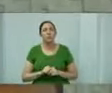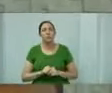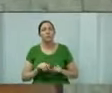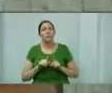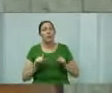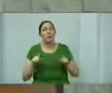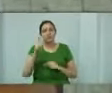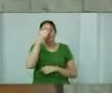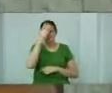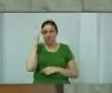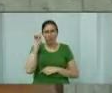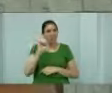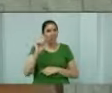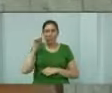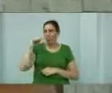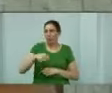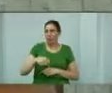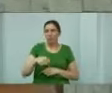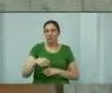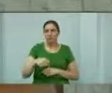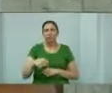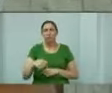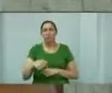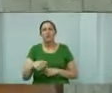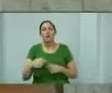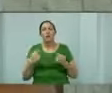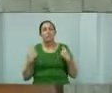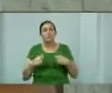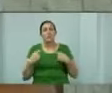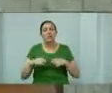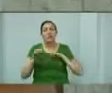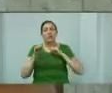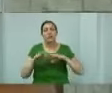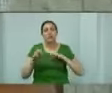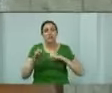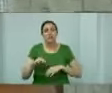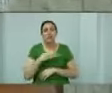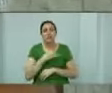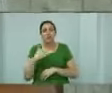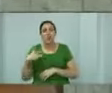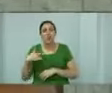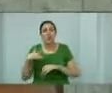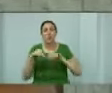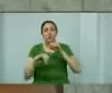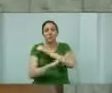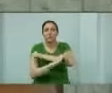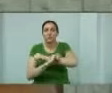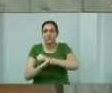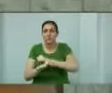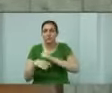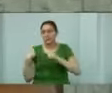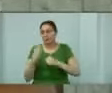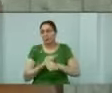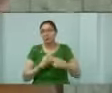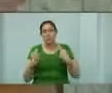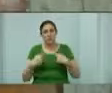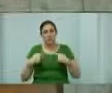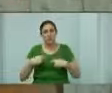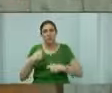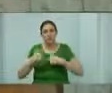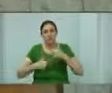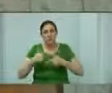algumas que não vão ficar aqui. Elas vão precisar de educação, de saúde, de infraestrutura, e nós temos que trabalhar com isso, nós precisamos da